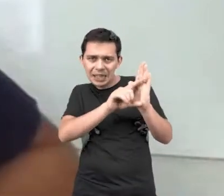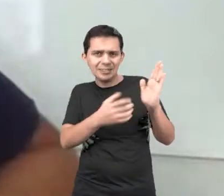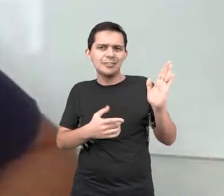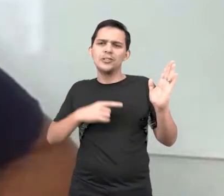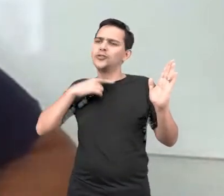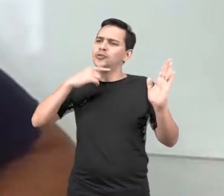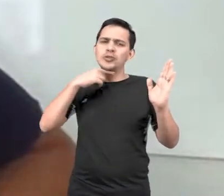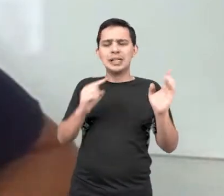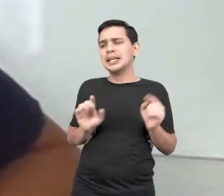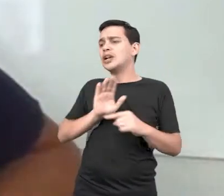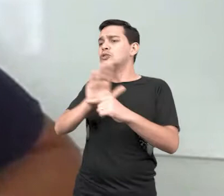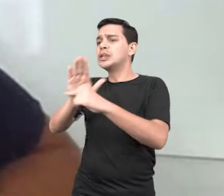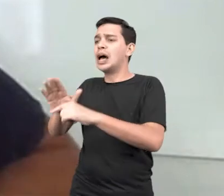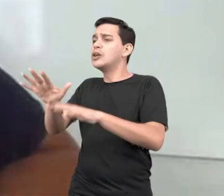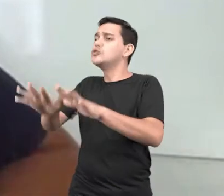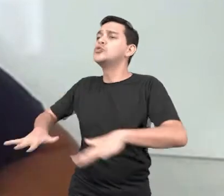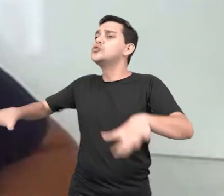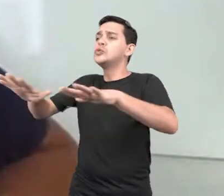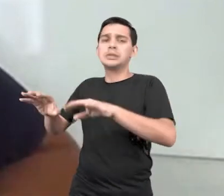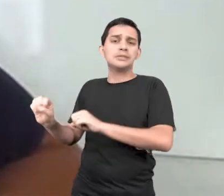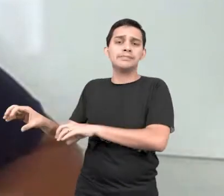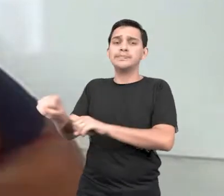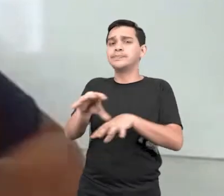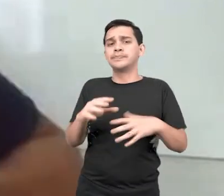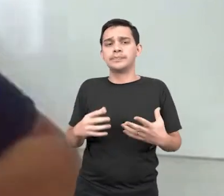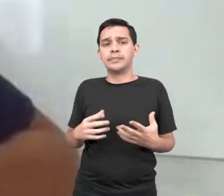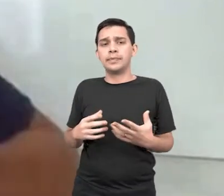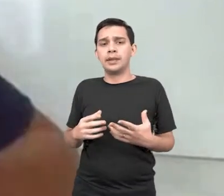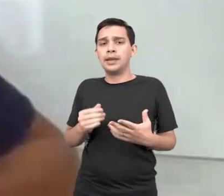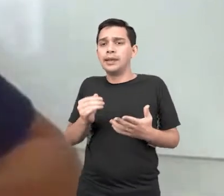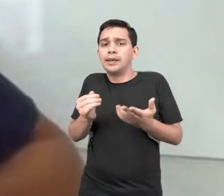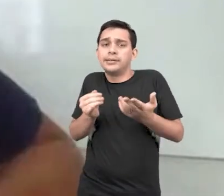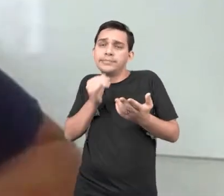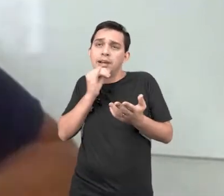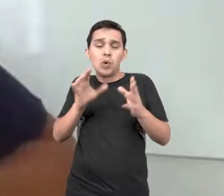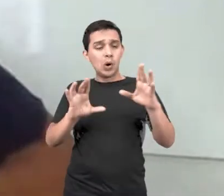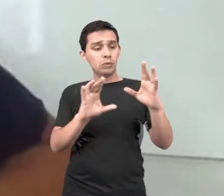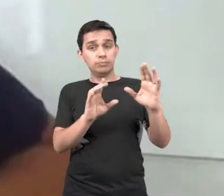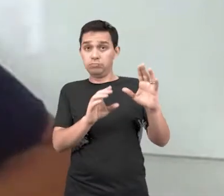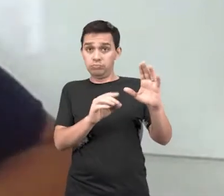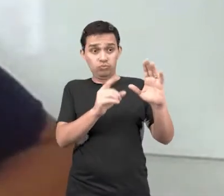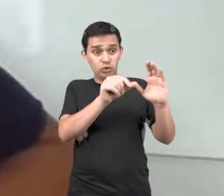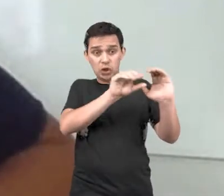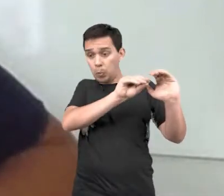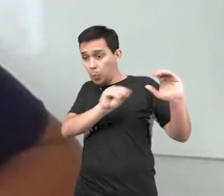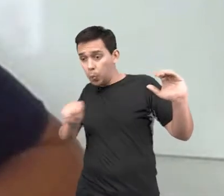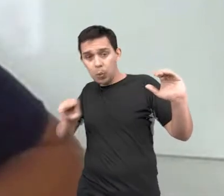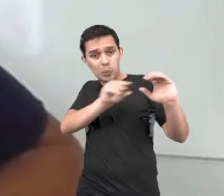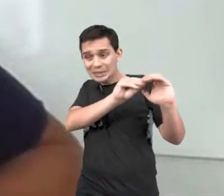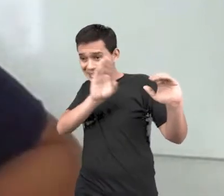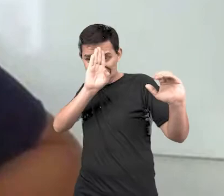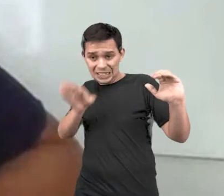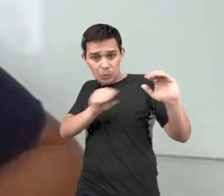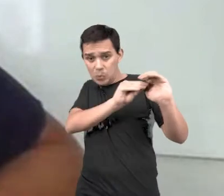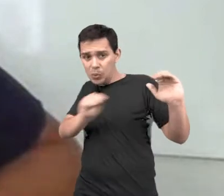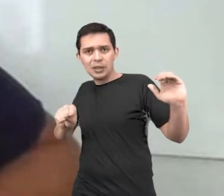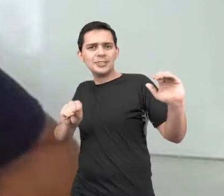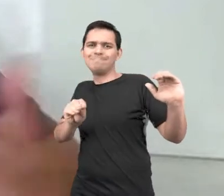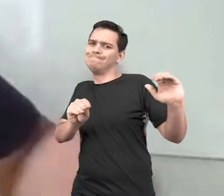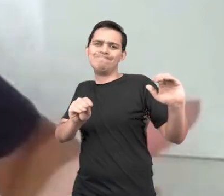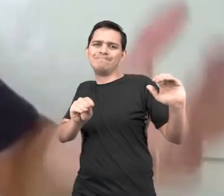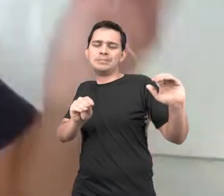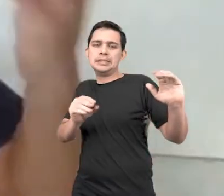recursos deixem de ser aplicados na política educacional. É como se ocorresse uma espécie de desvinculação, né? Os